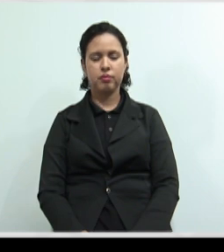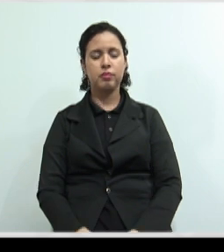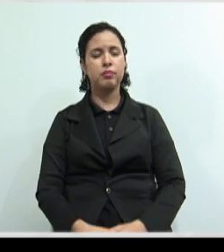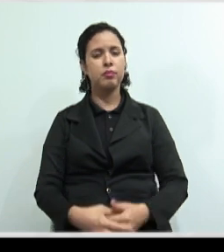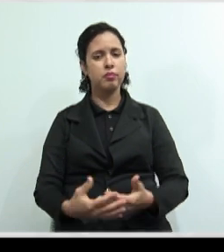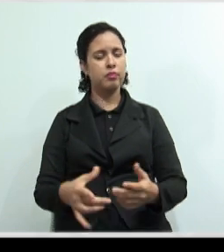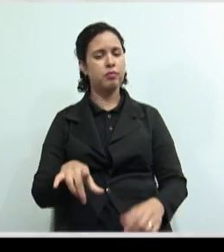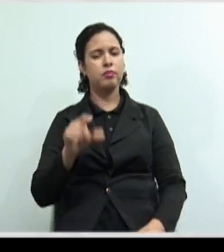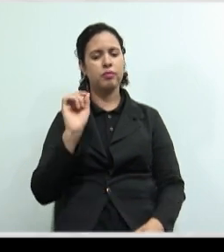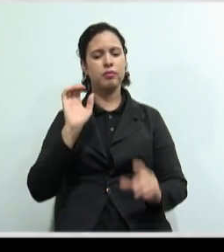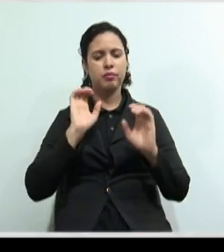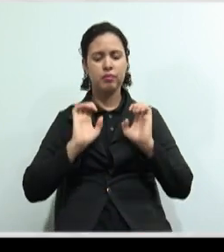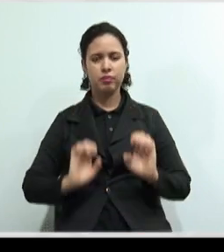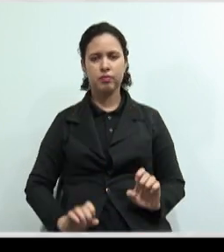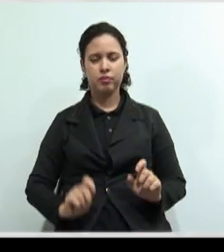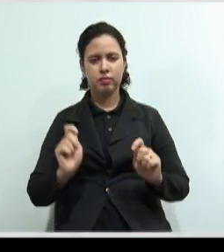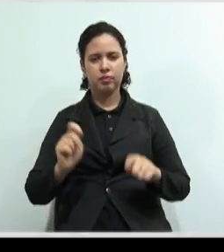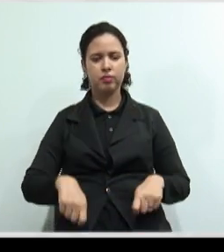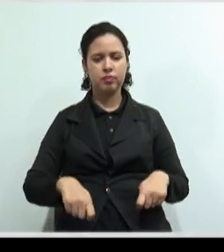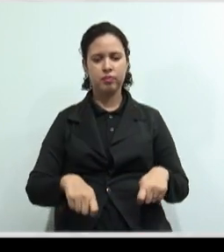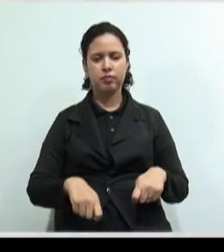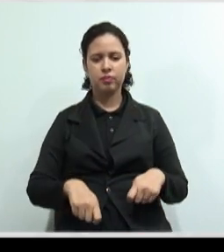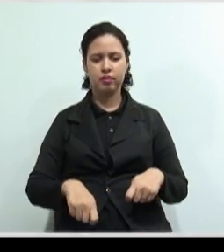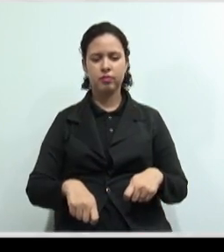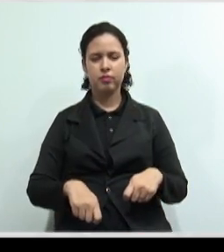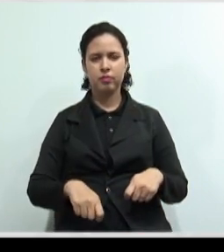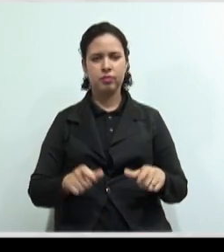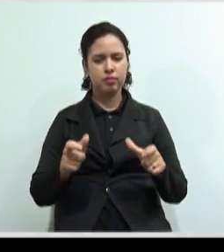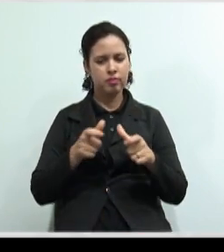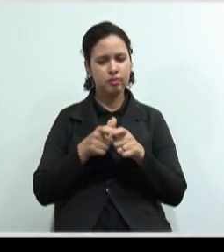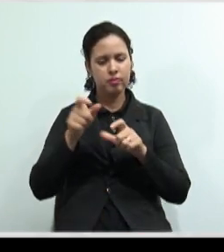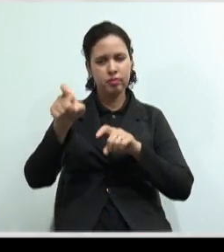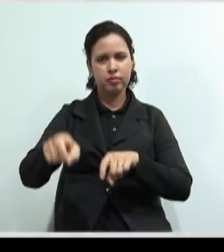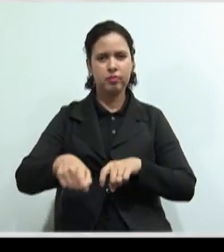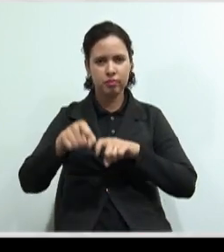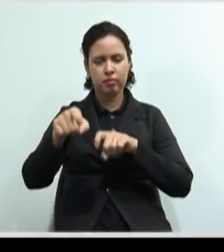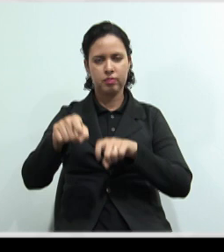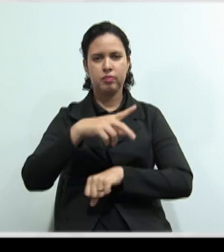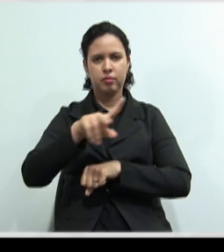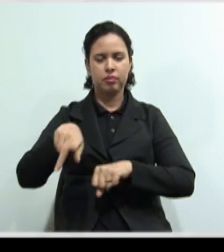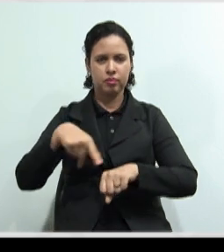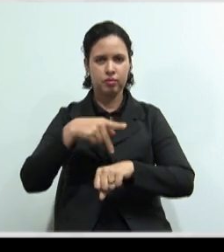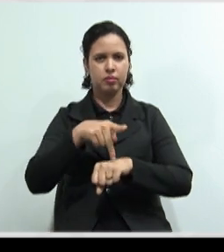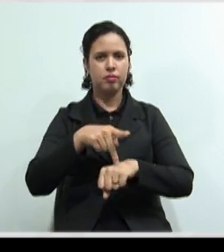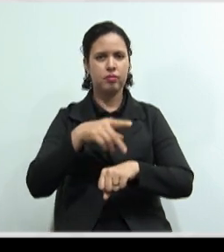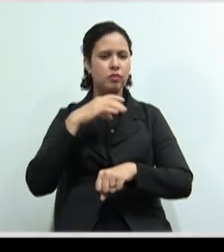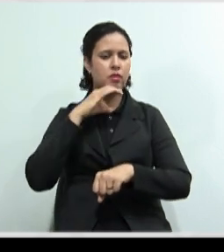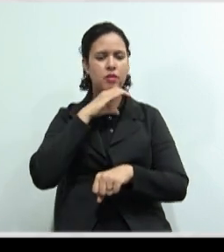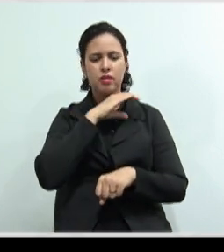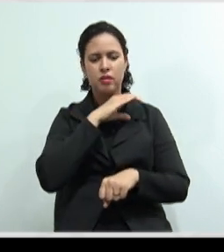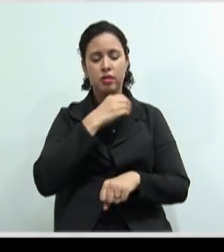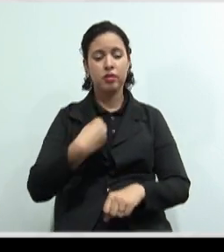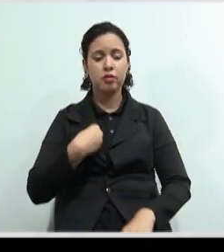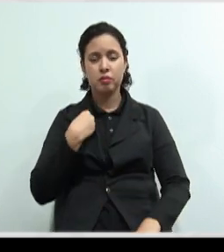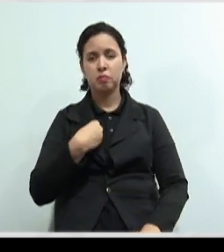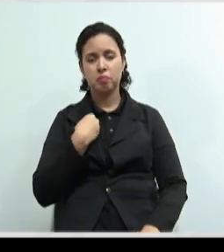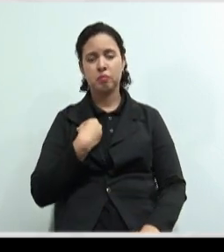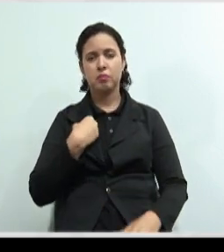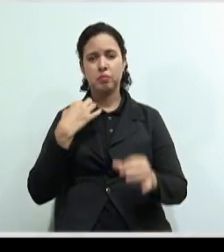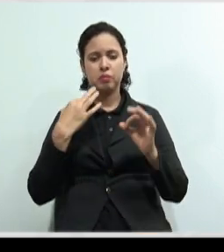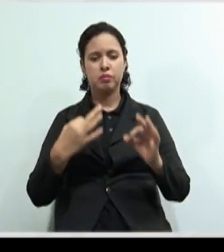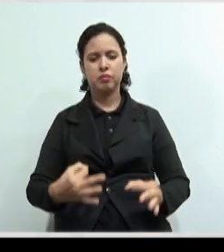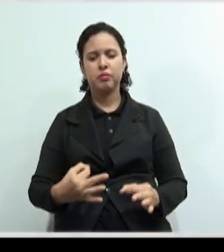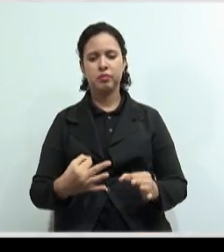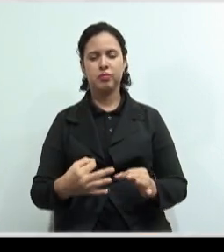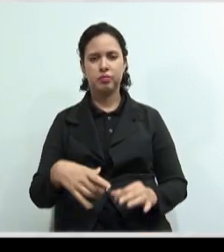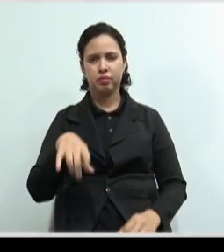ética tem permitido aos pequenos produtores de países tropicais viver de forma digna ao